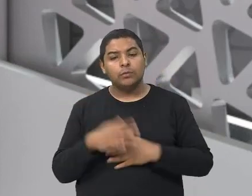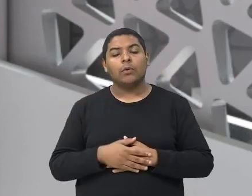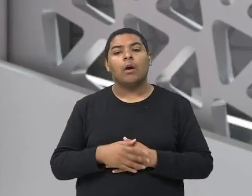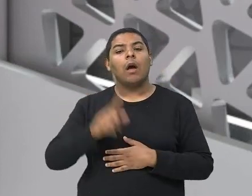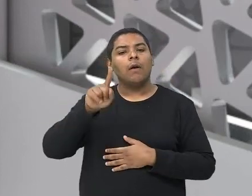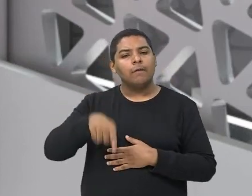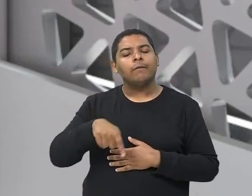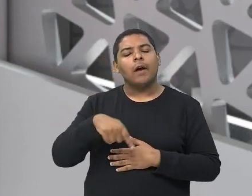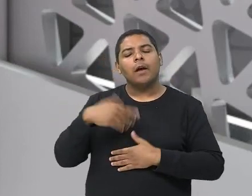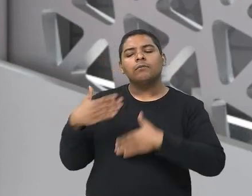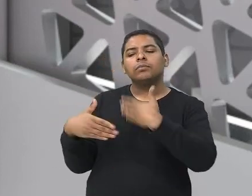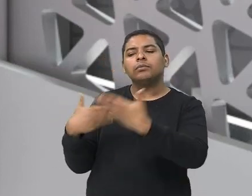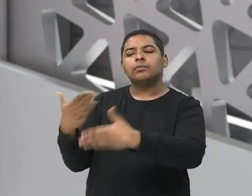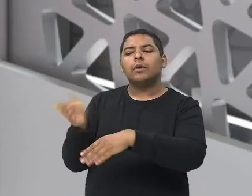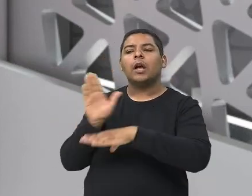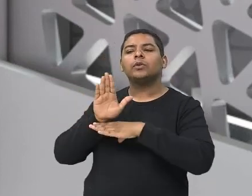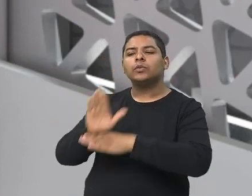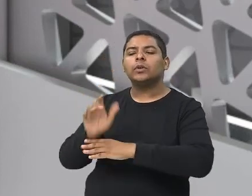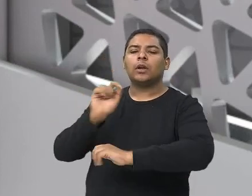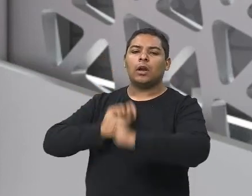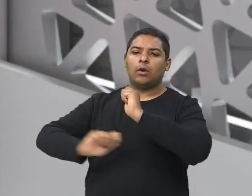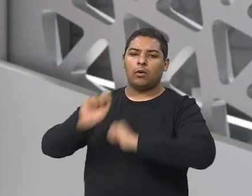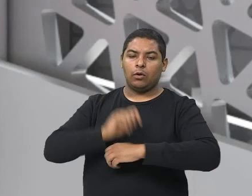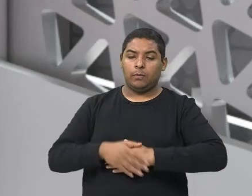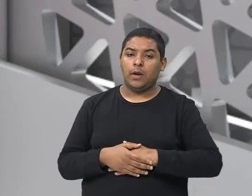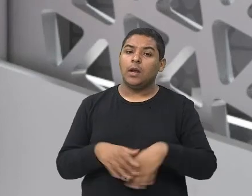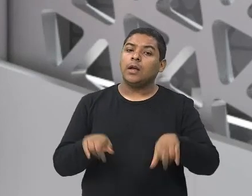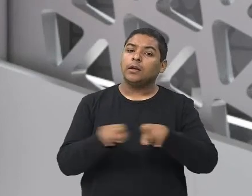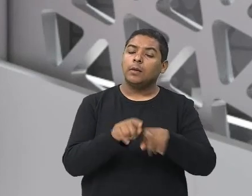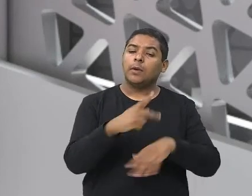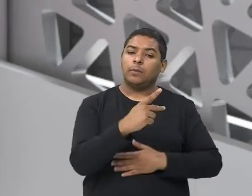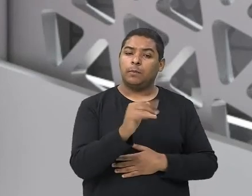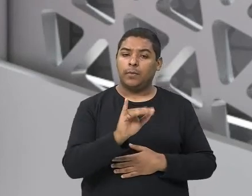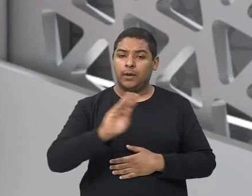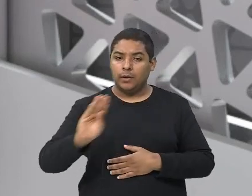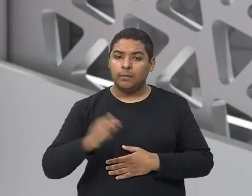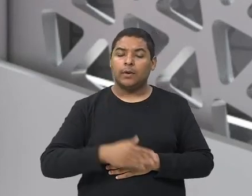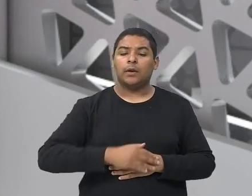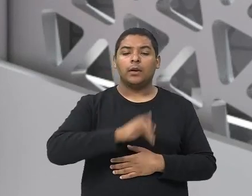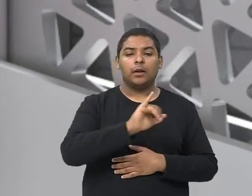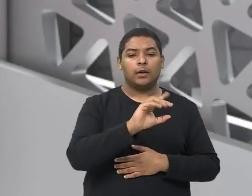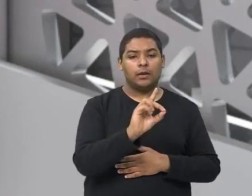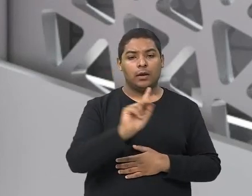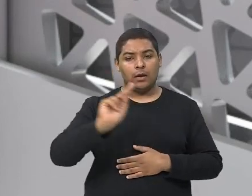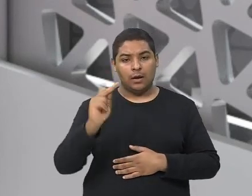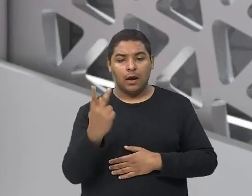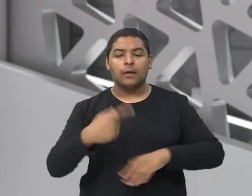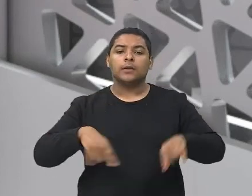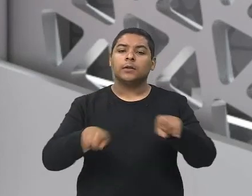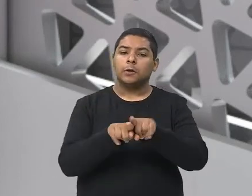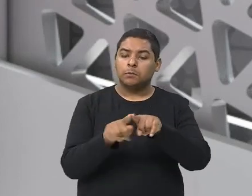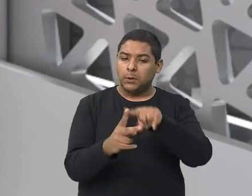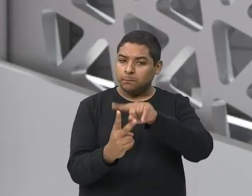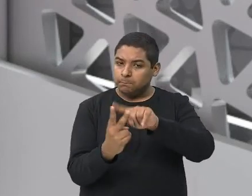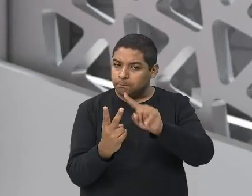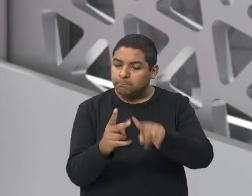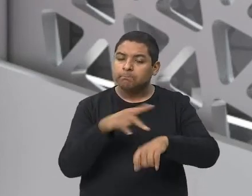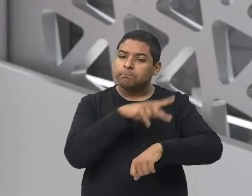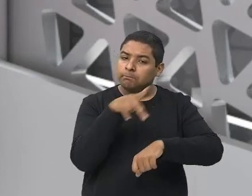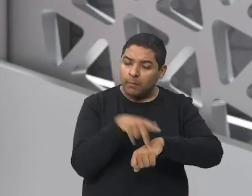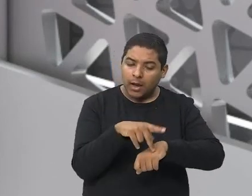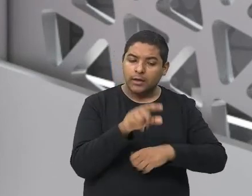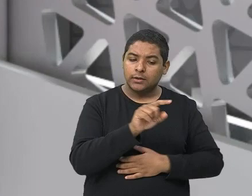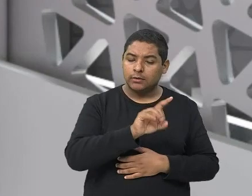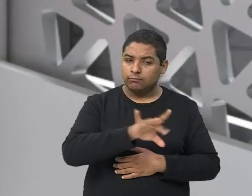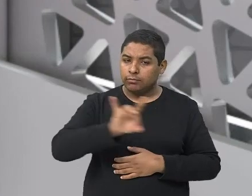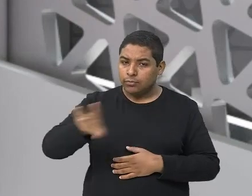no desenvolvimento econômico, consequentemente o produto interno bruto, o índice de desenvolvimento humano aí desses países